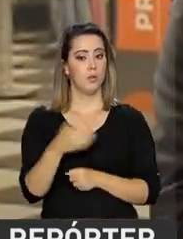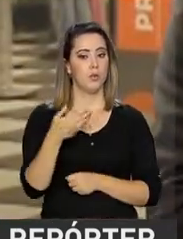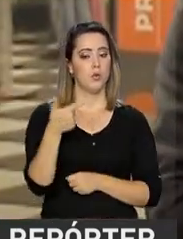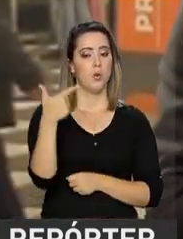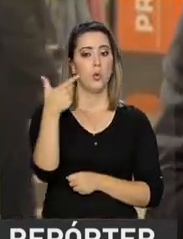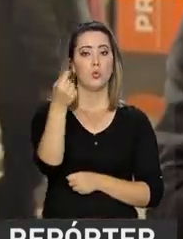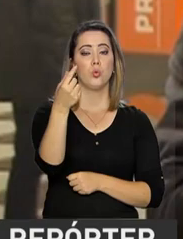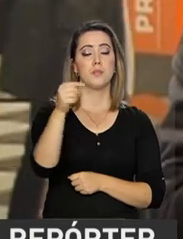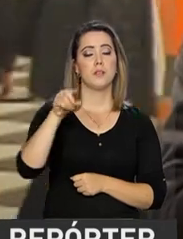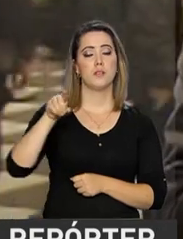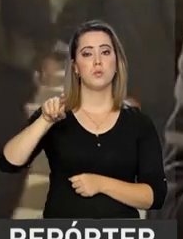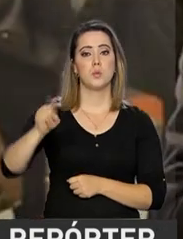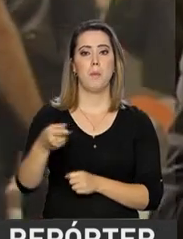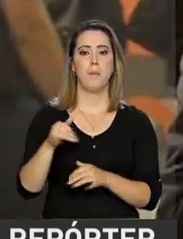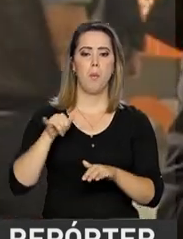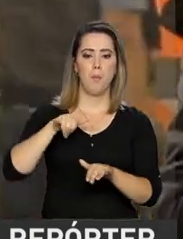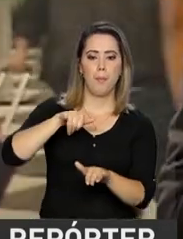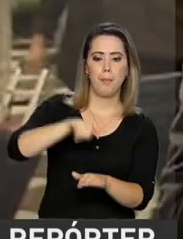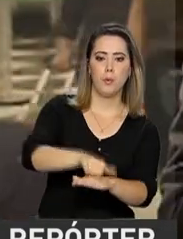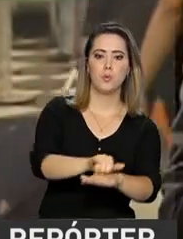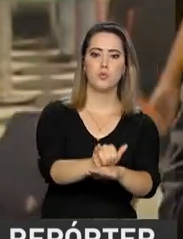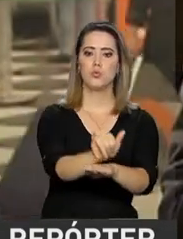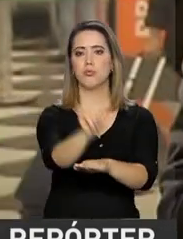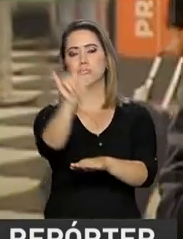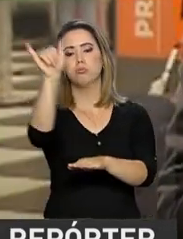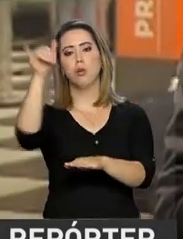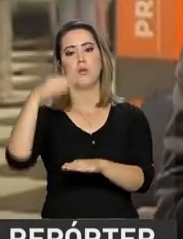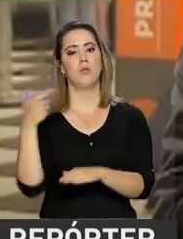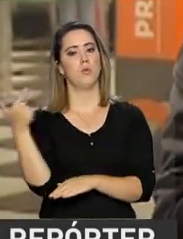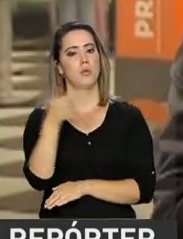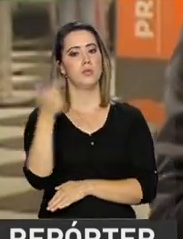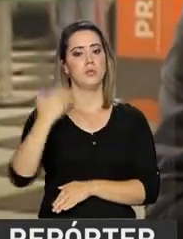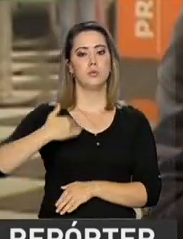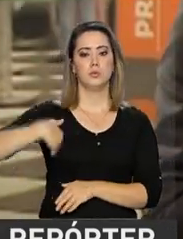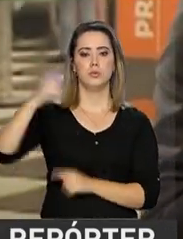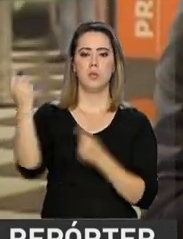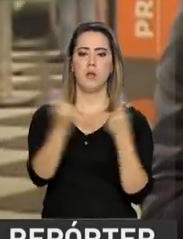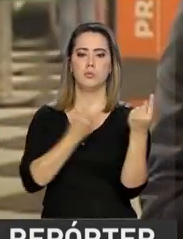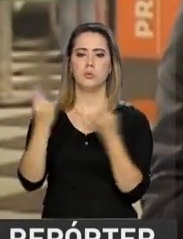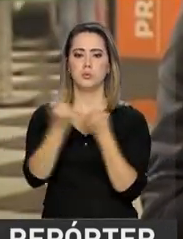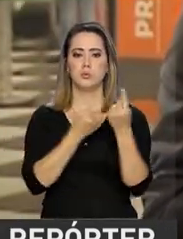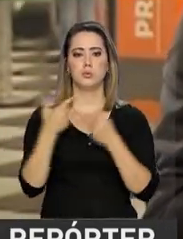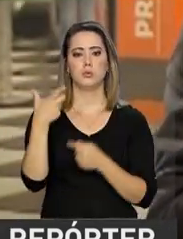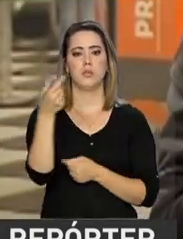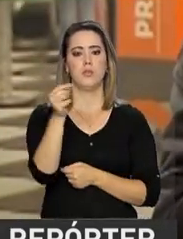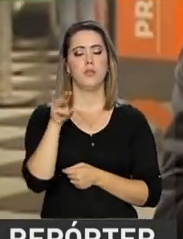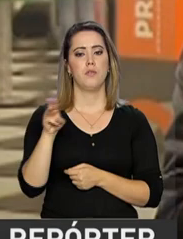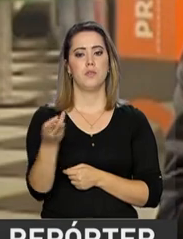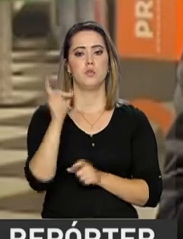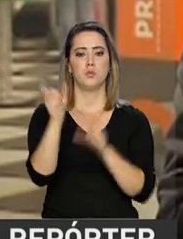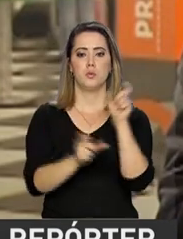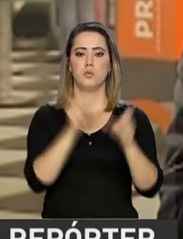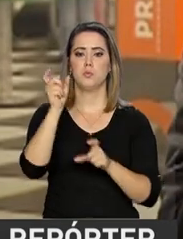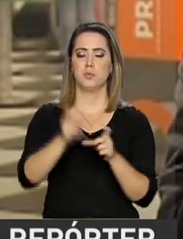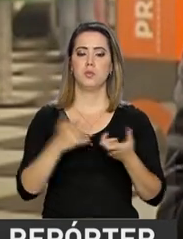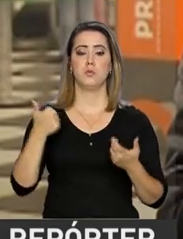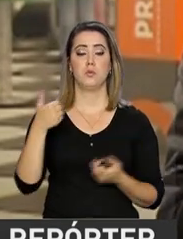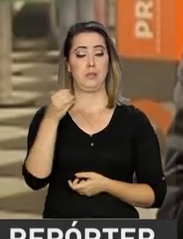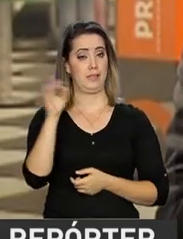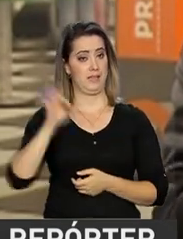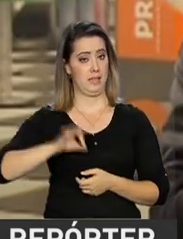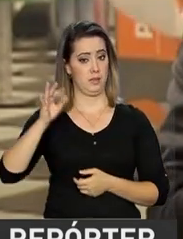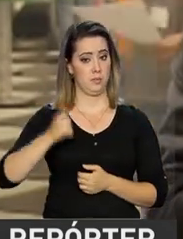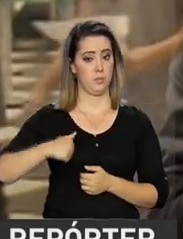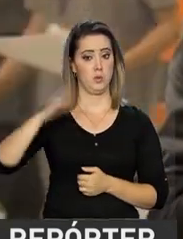200 mil pousos e decolagens e foi o segundo mais movimentado do país com 20 milhões e 200 mil passageiros 10%